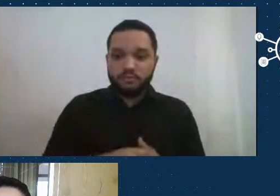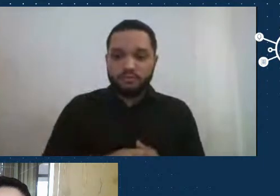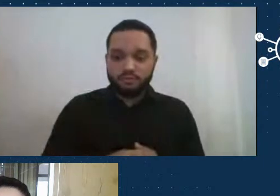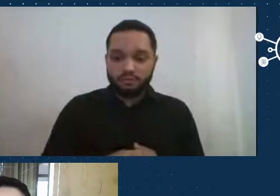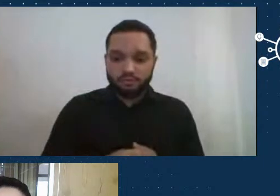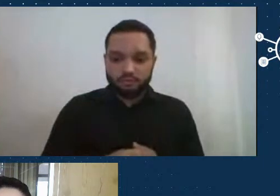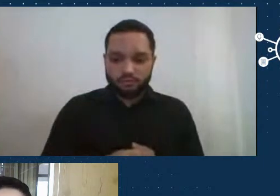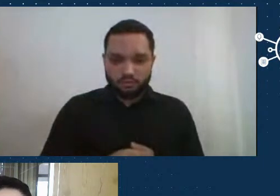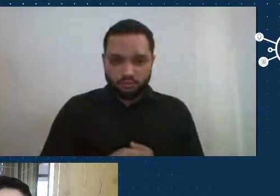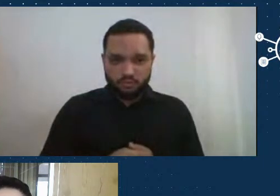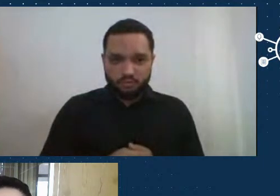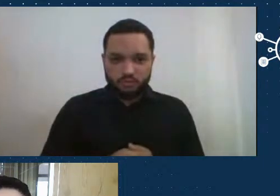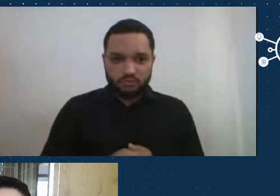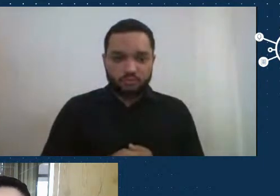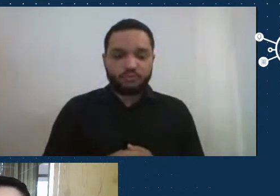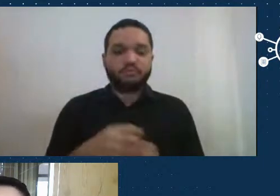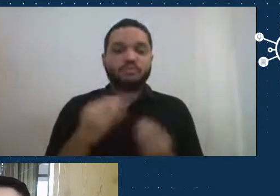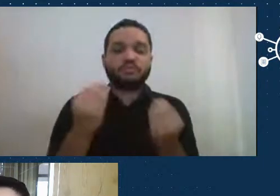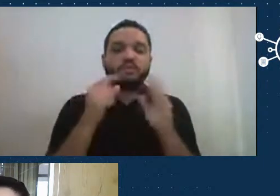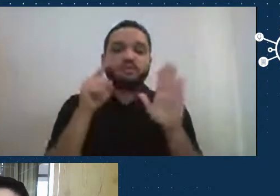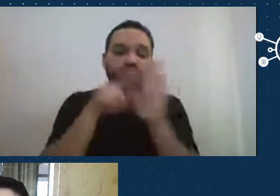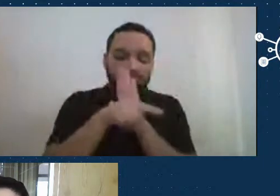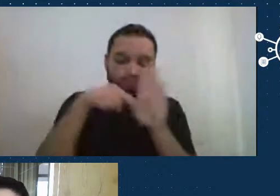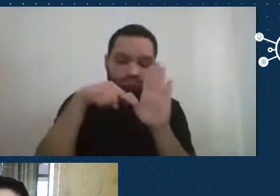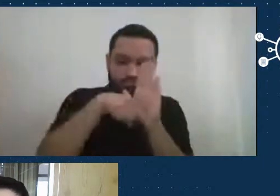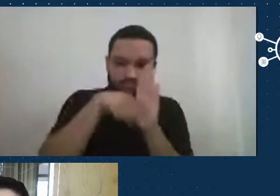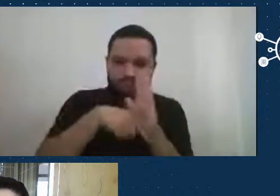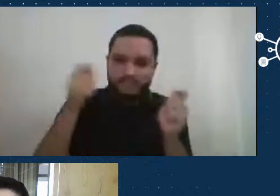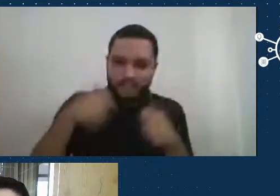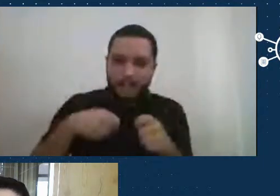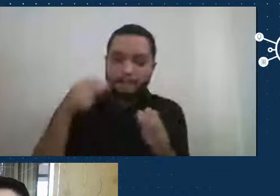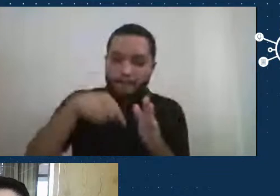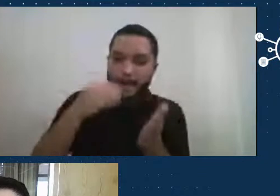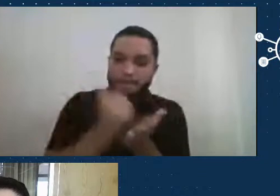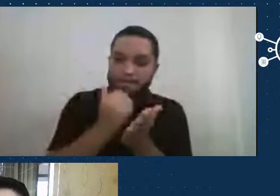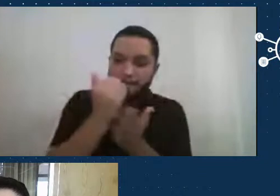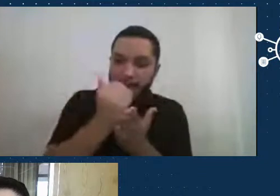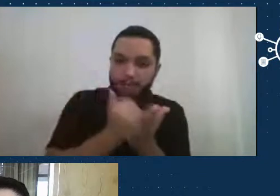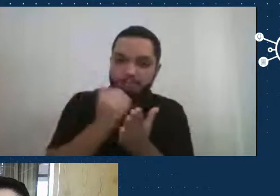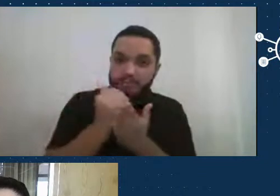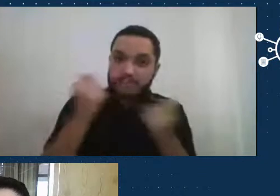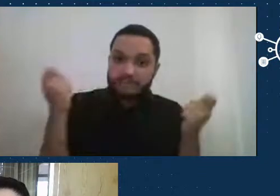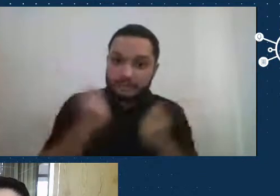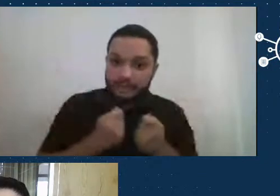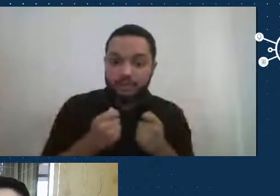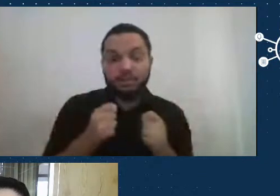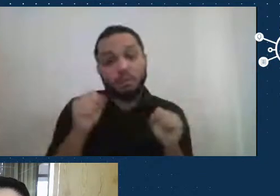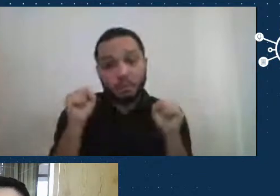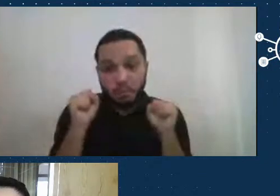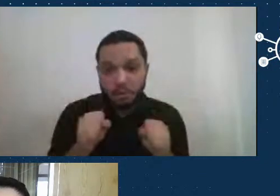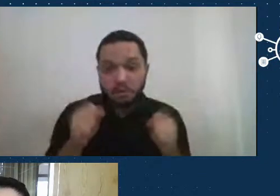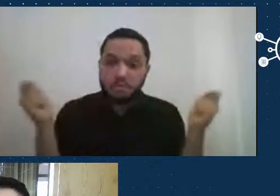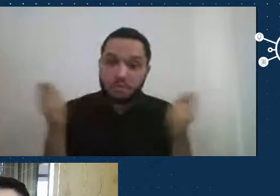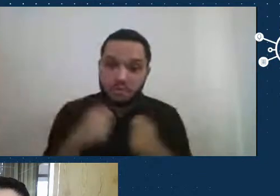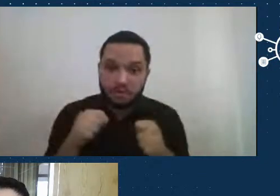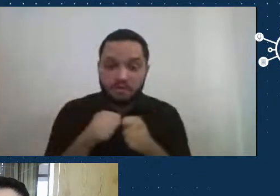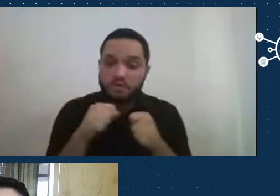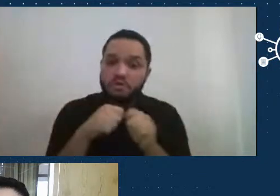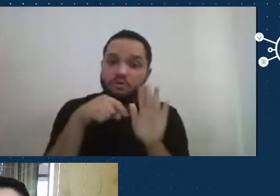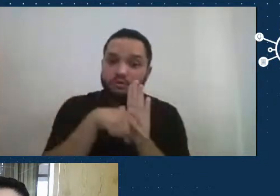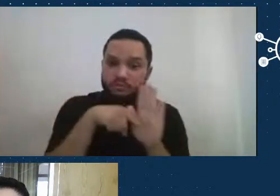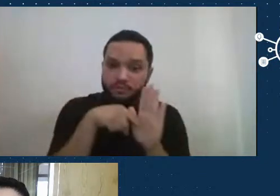ainda tem para se perguntar sobre aquele tema? Então, se ainda há algo que se perguntar, existe aí espaço para